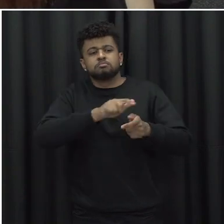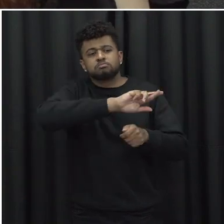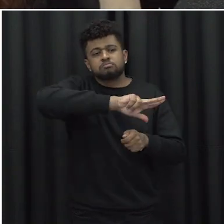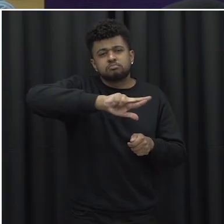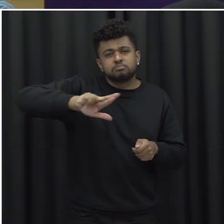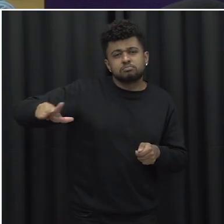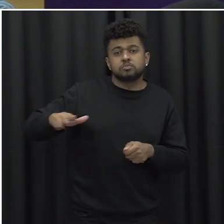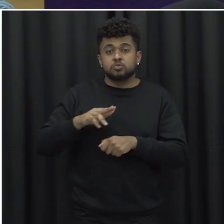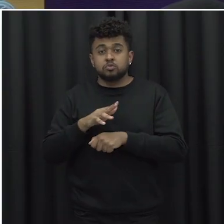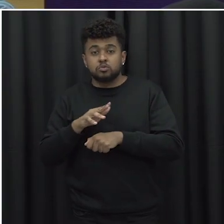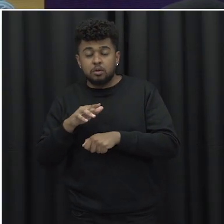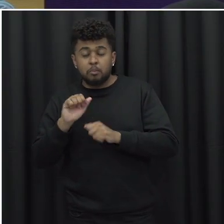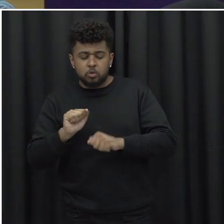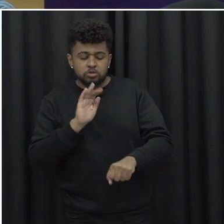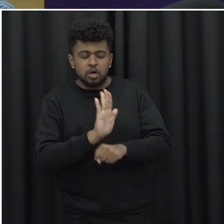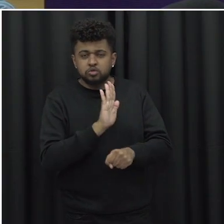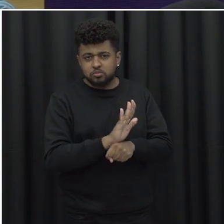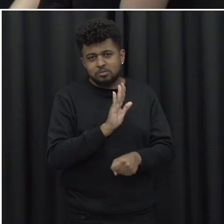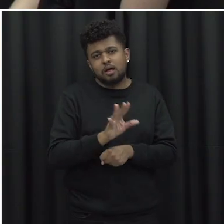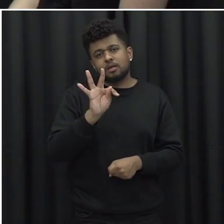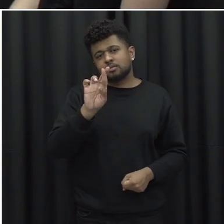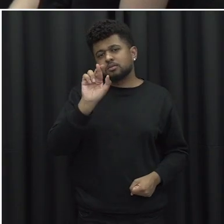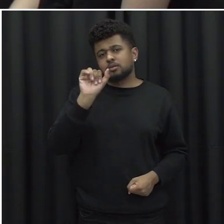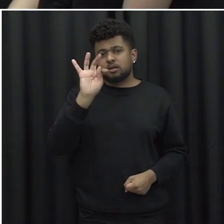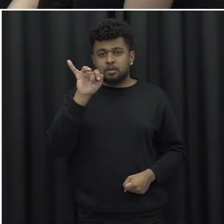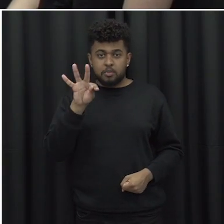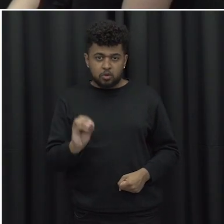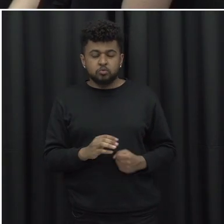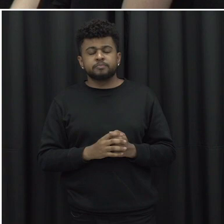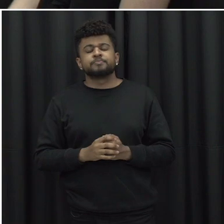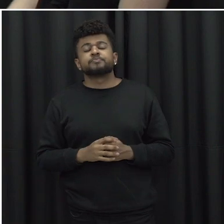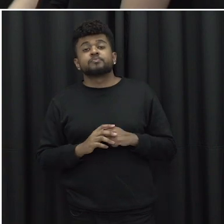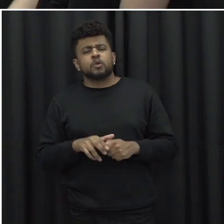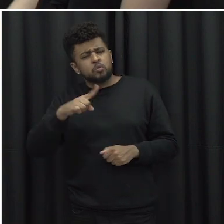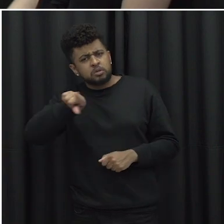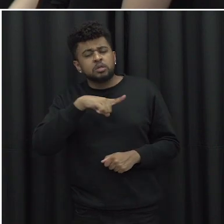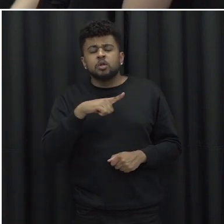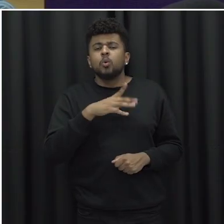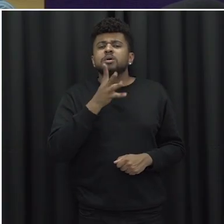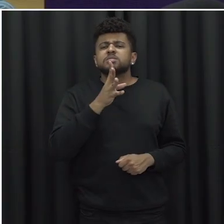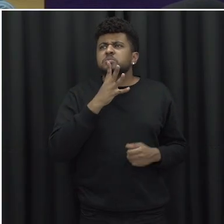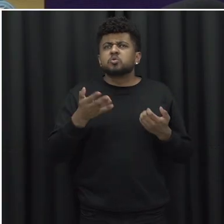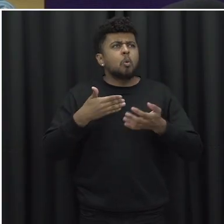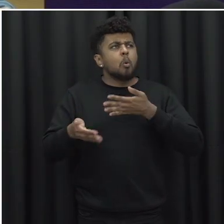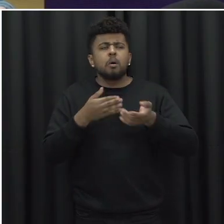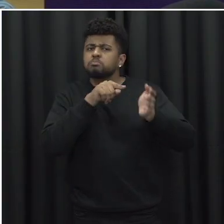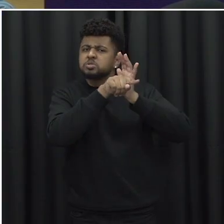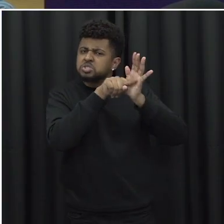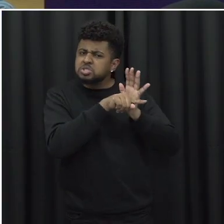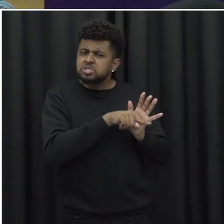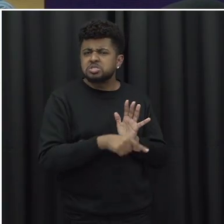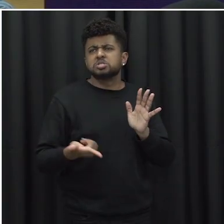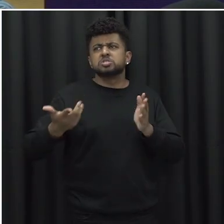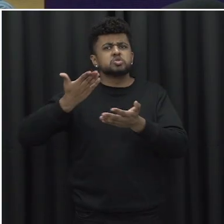gama enorme aí de doenças que ela pode auxiliar no tratamento. Vocês têm conhecimento de alguma pesquisa,